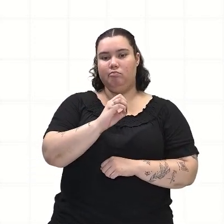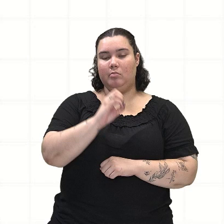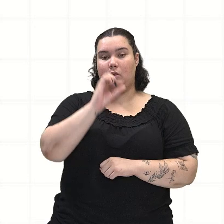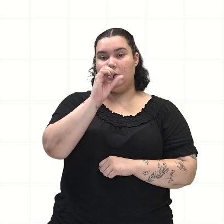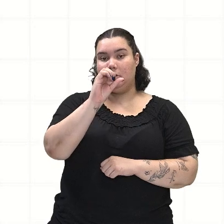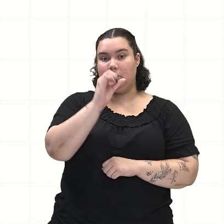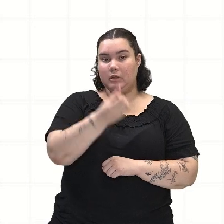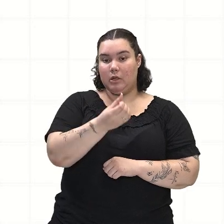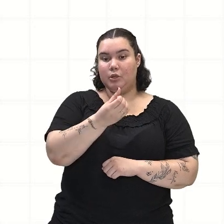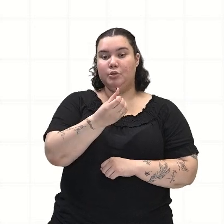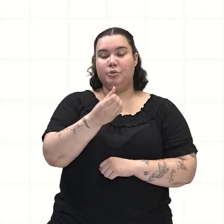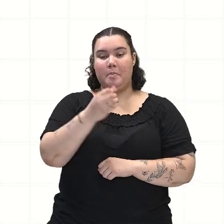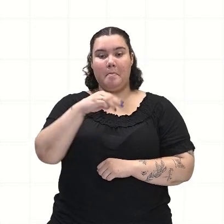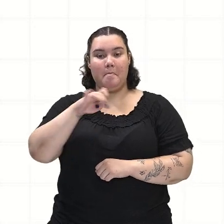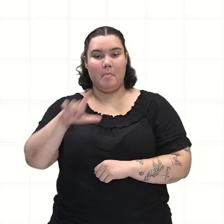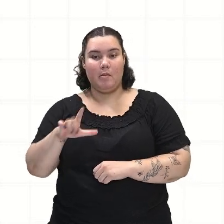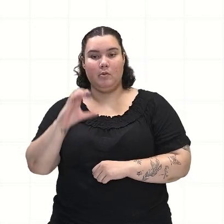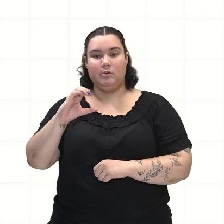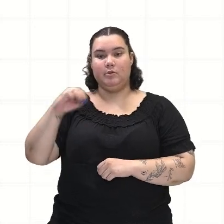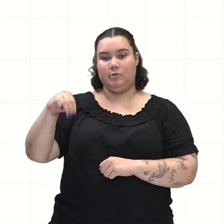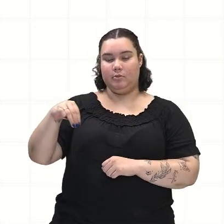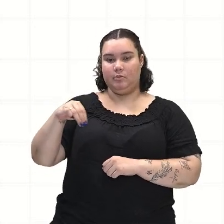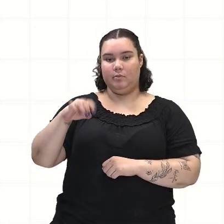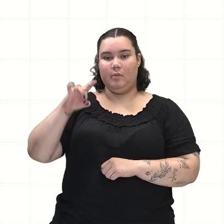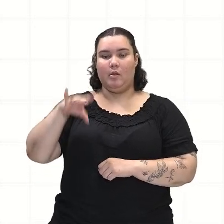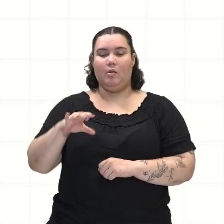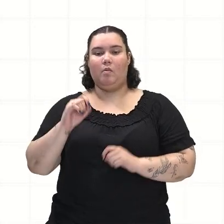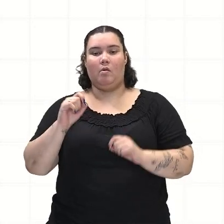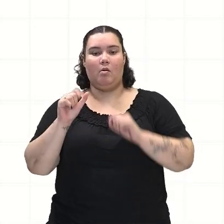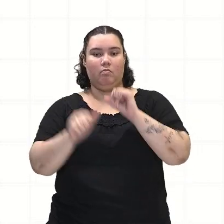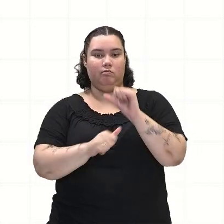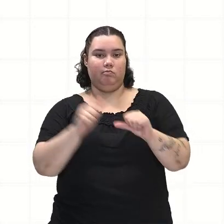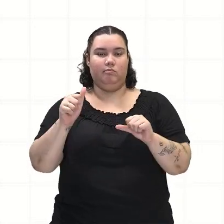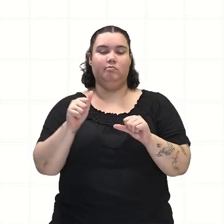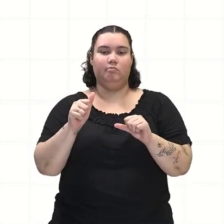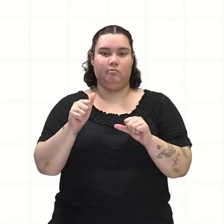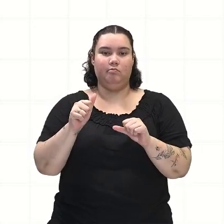6.000 centímetros. Aí aqui era só uma questão de